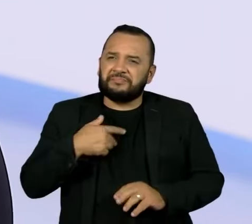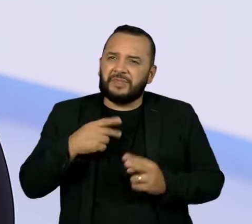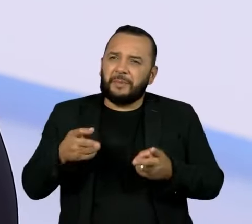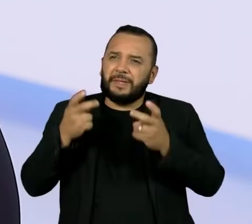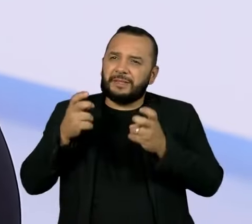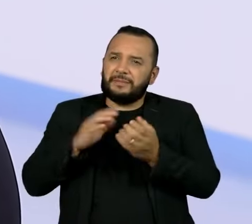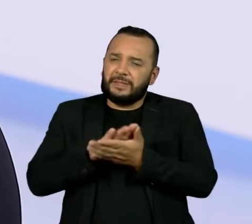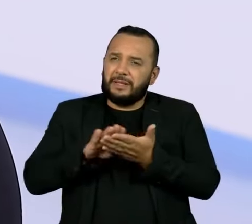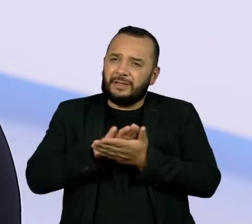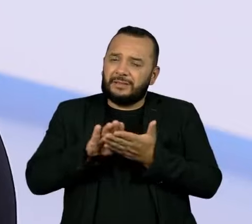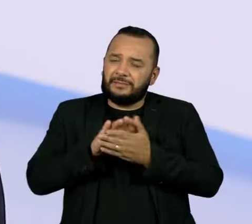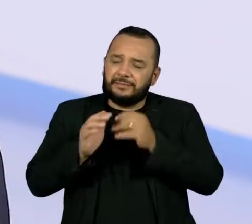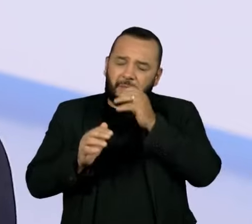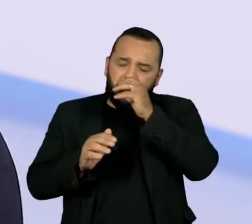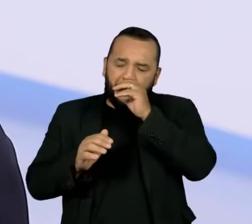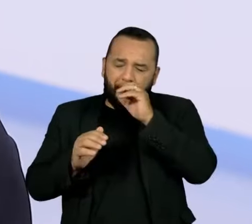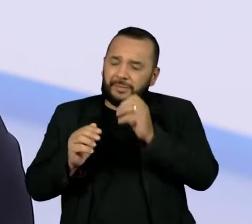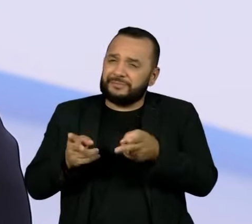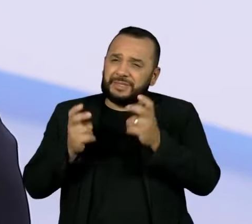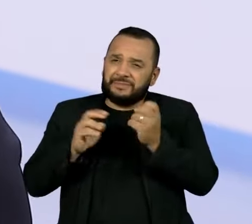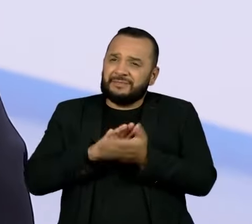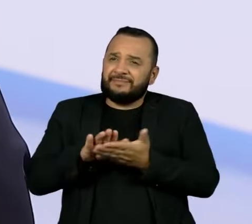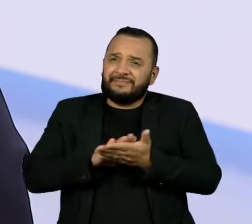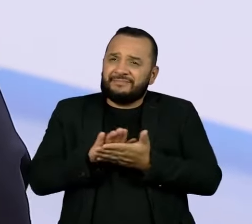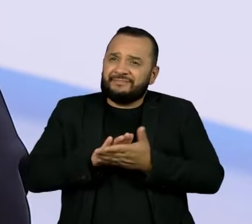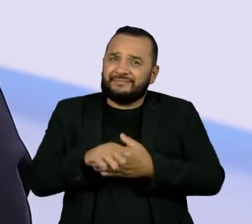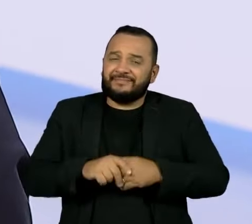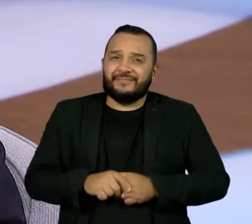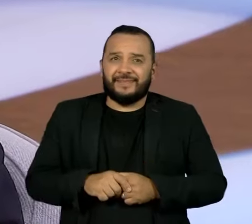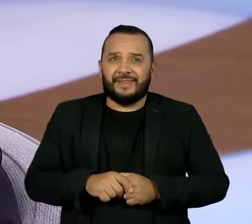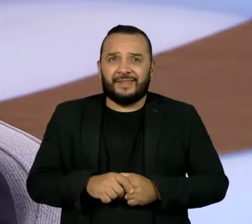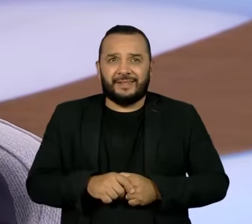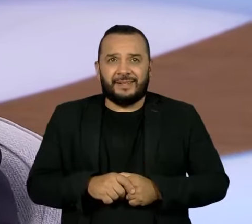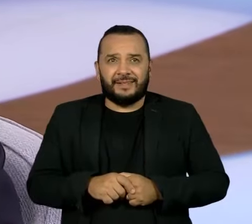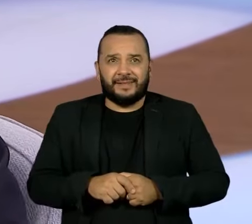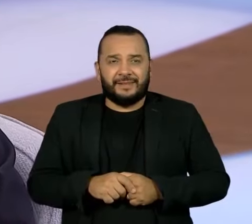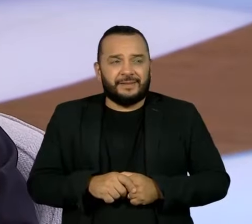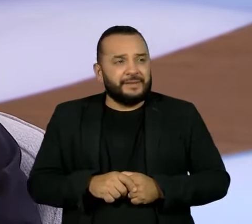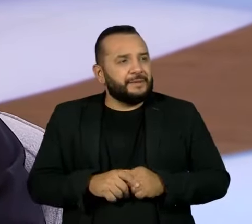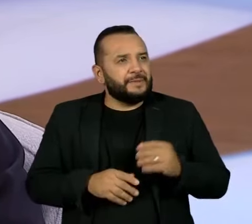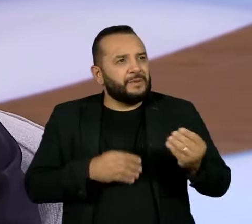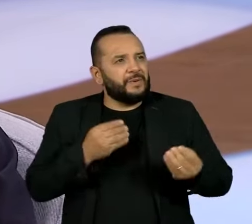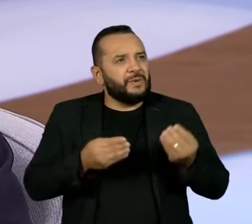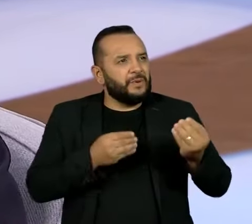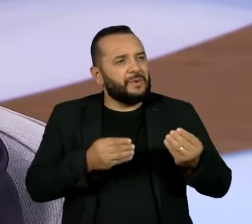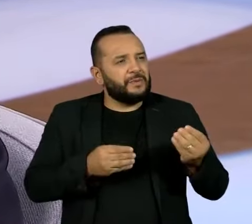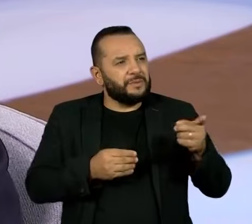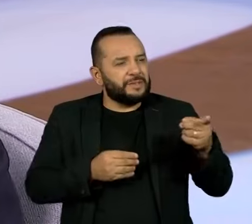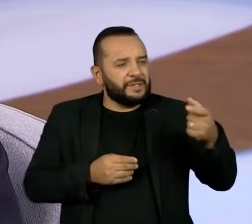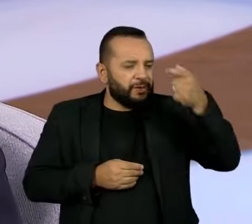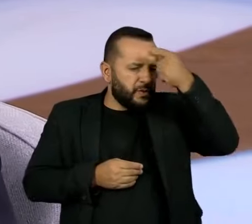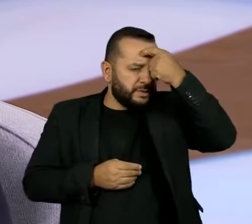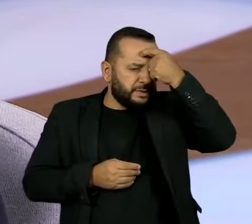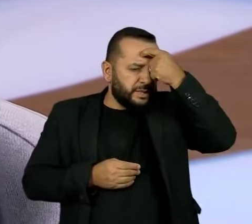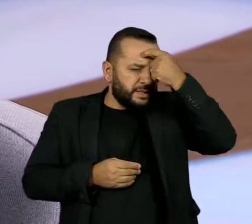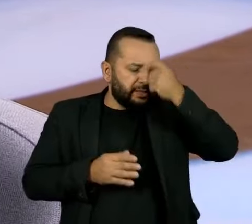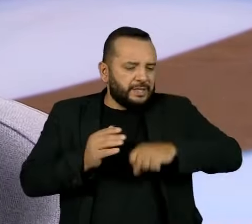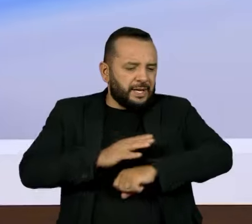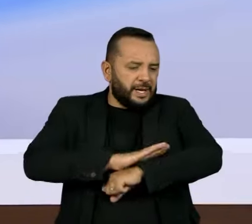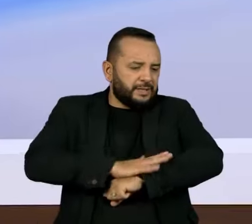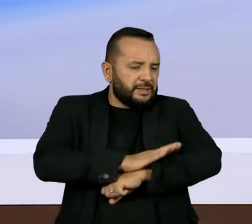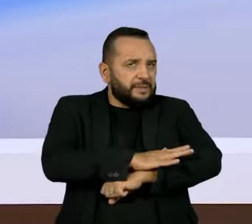né? Não percebia. Quando... Em que momento essa consciência do racismo veio para você? Algum